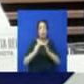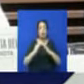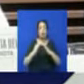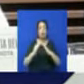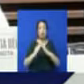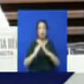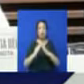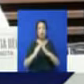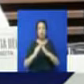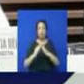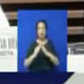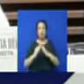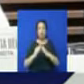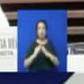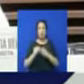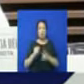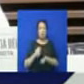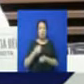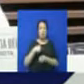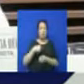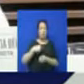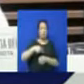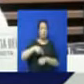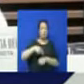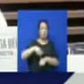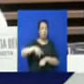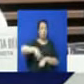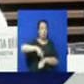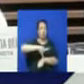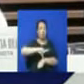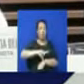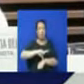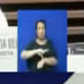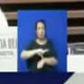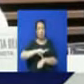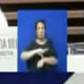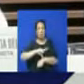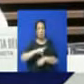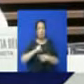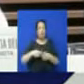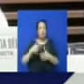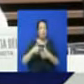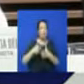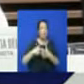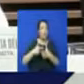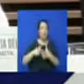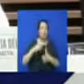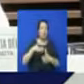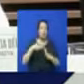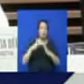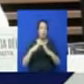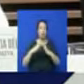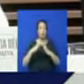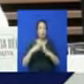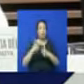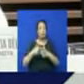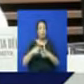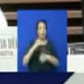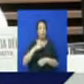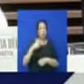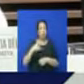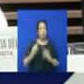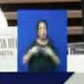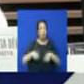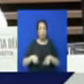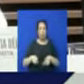lar me chama, né, com algumas situações inesperadas de saúde. Mas eu fiz